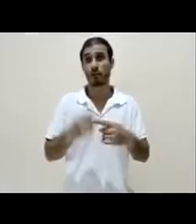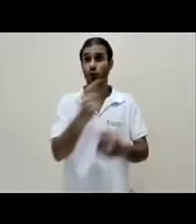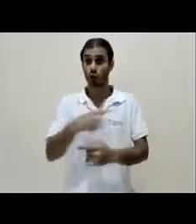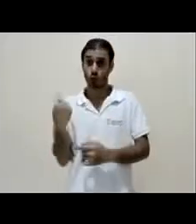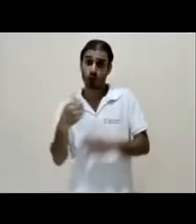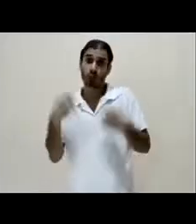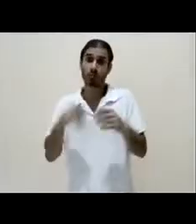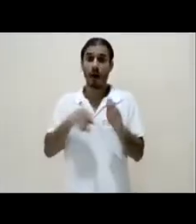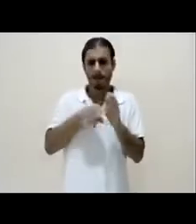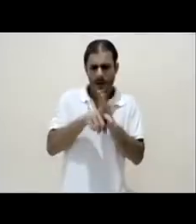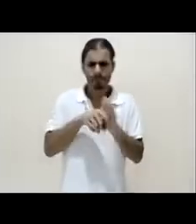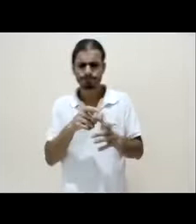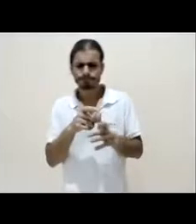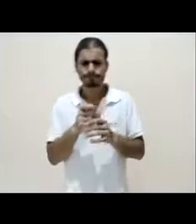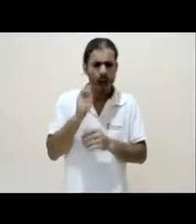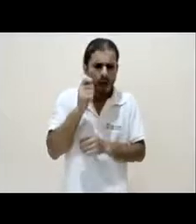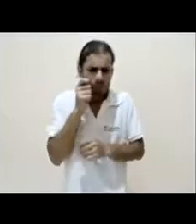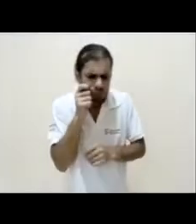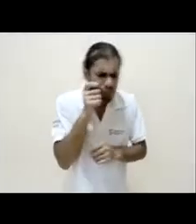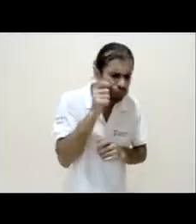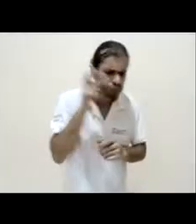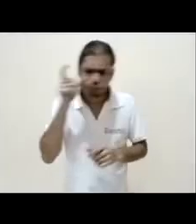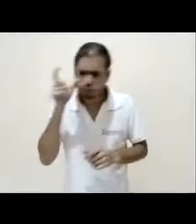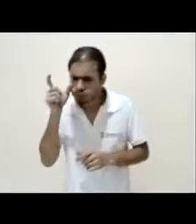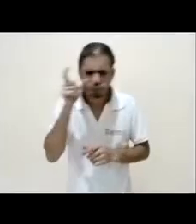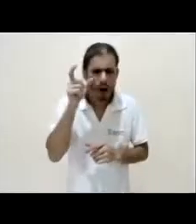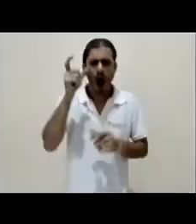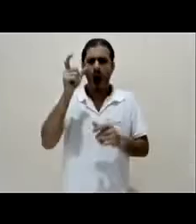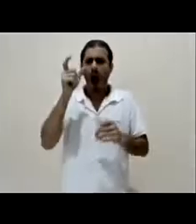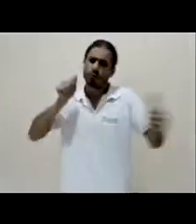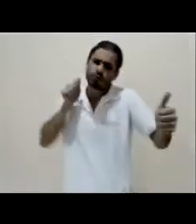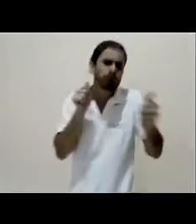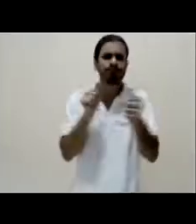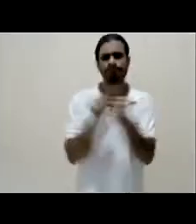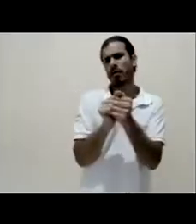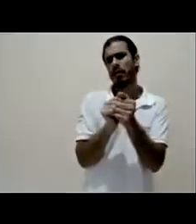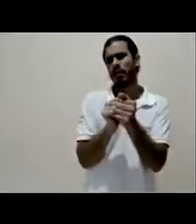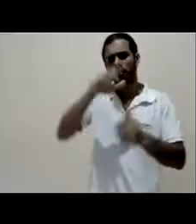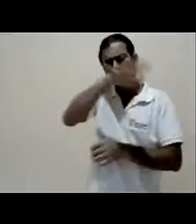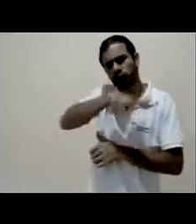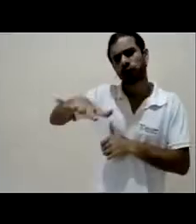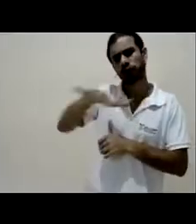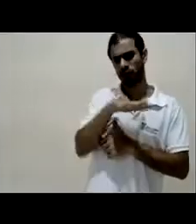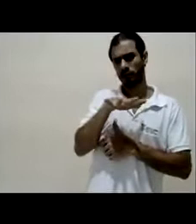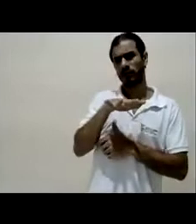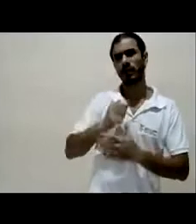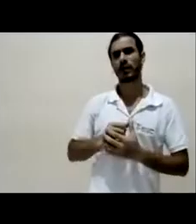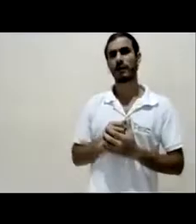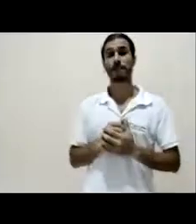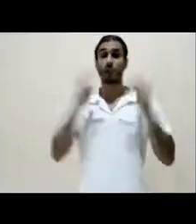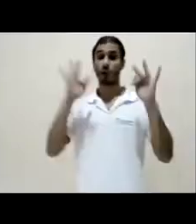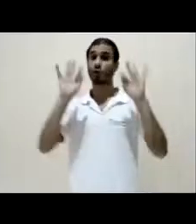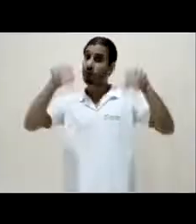com quem vai estar lá, né, sendo na pesquisa, todos nós, né? E no final, a gente vai fazer também uma